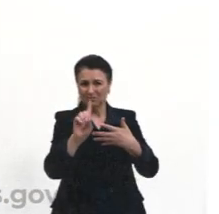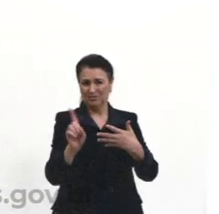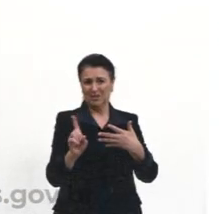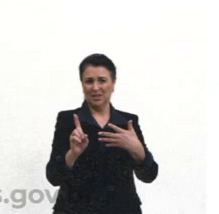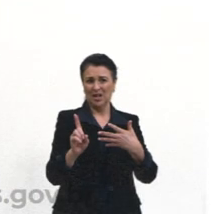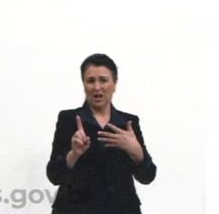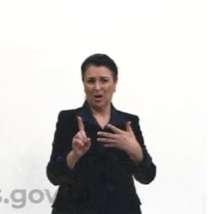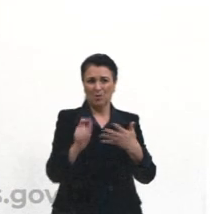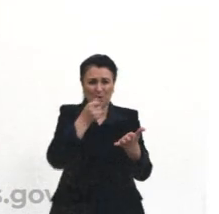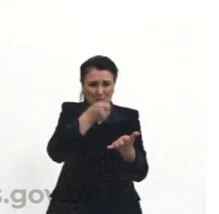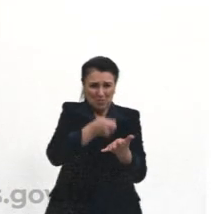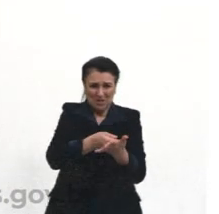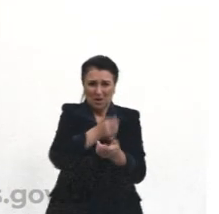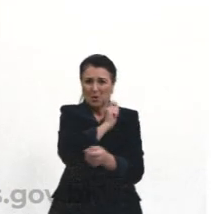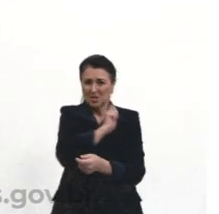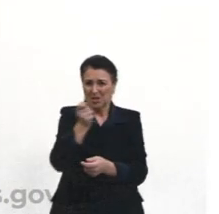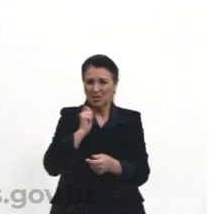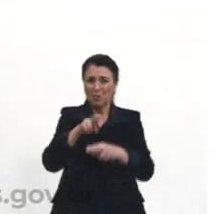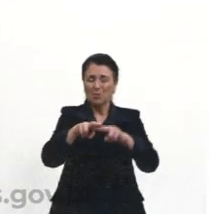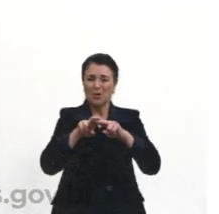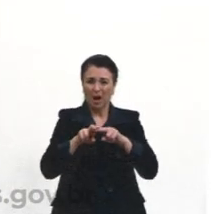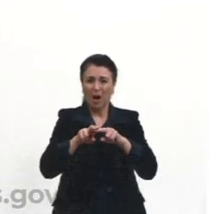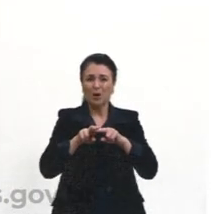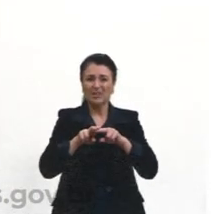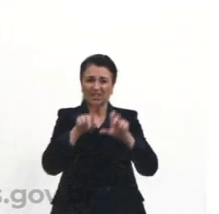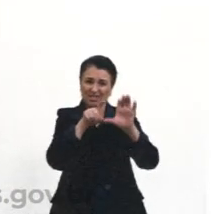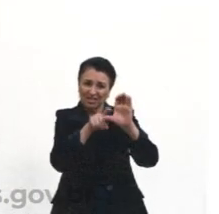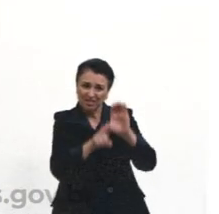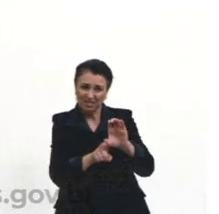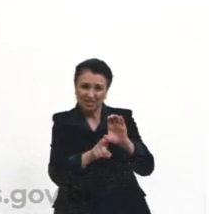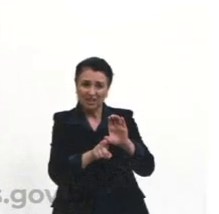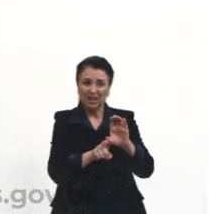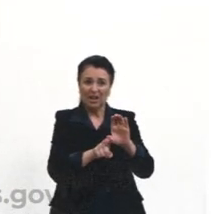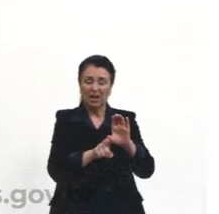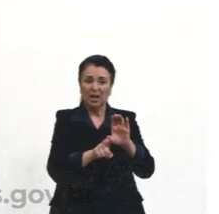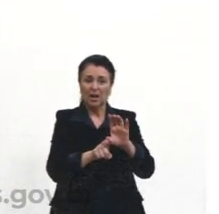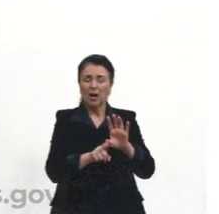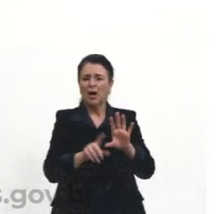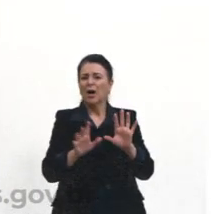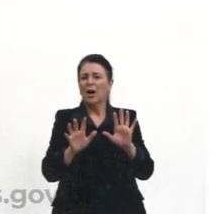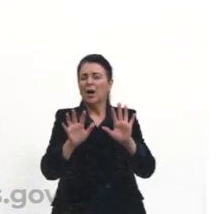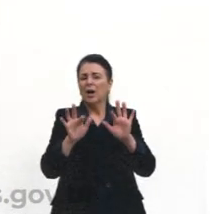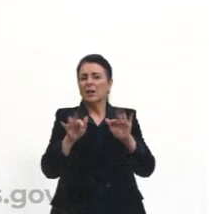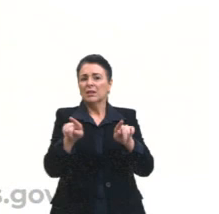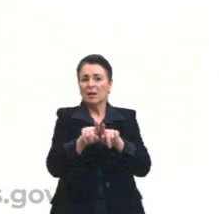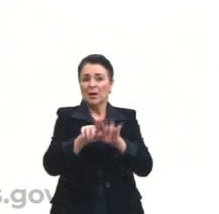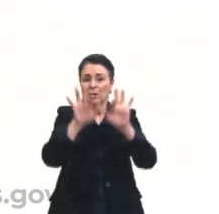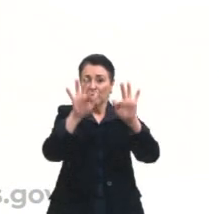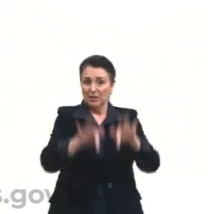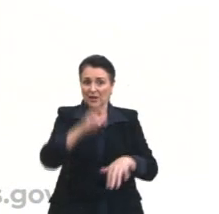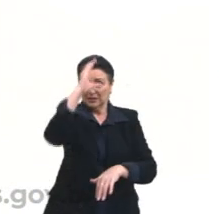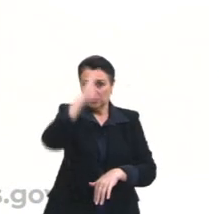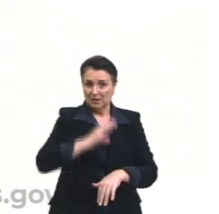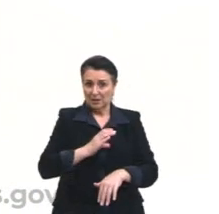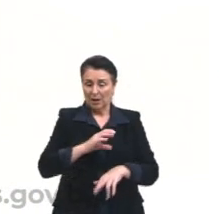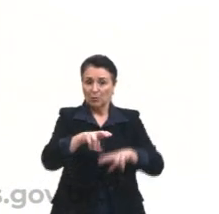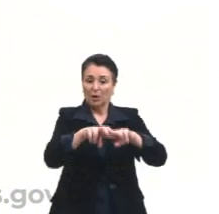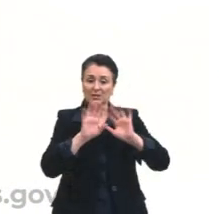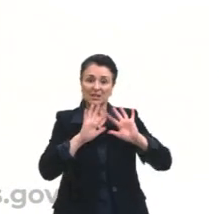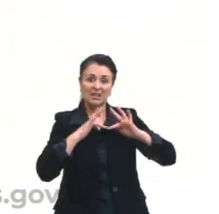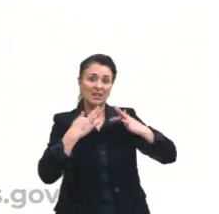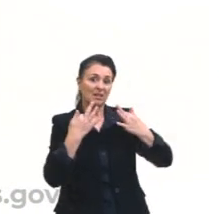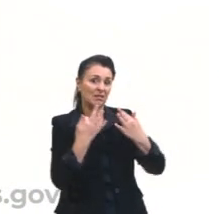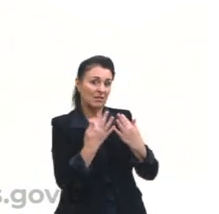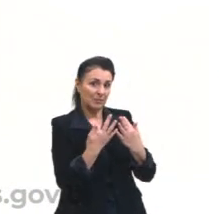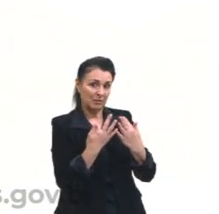para colocar ali no século 21 anticristo restrição da Cidadania por parentesco né a cidadania era